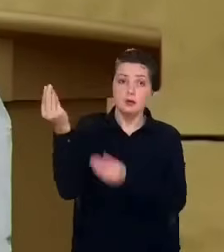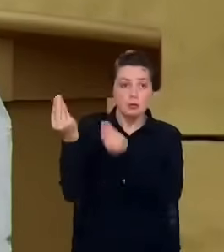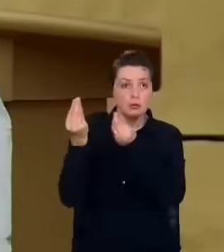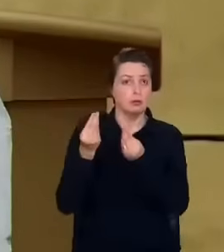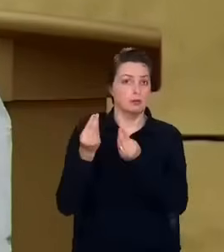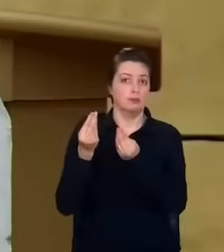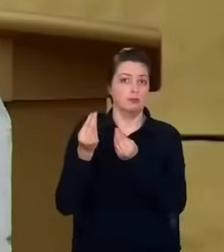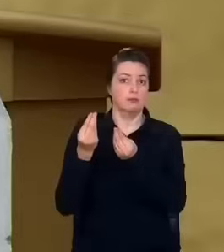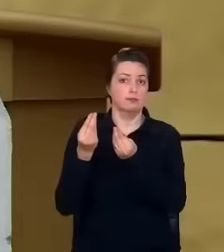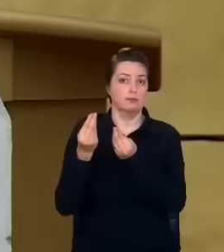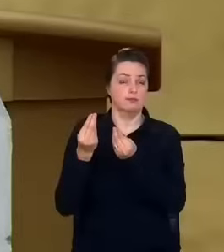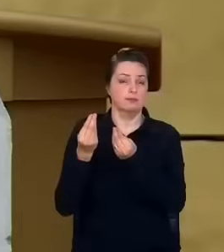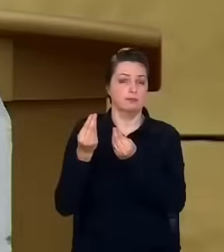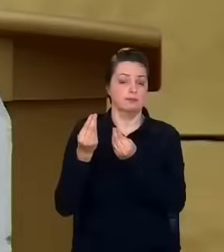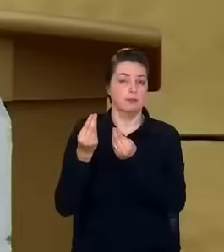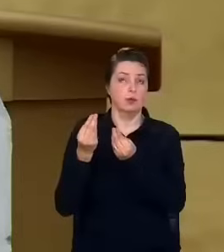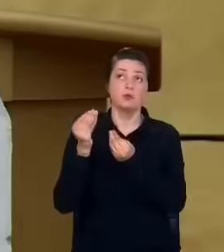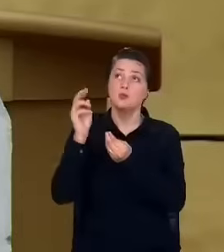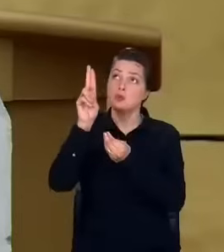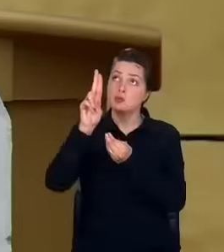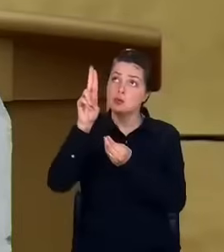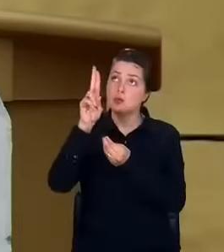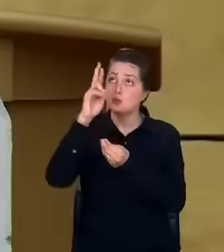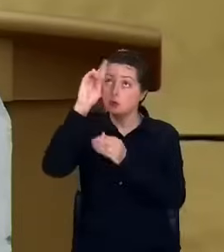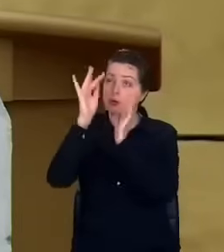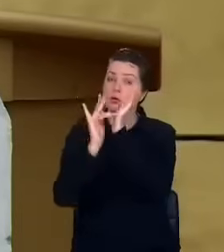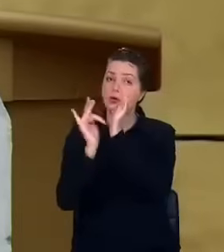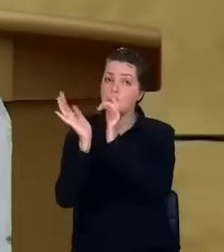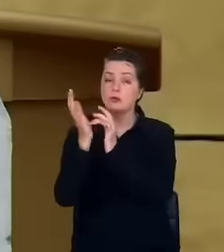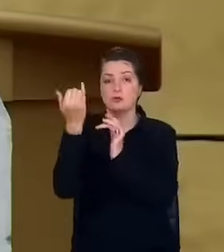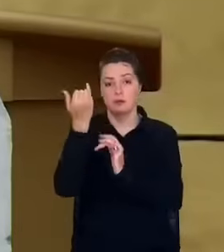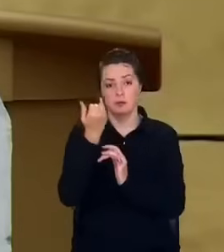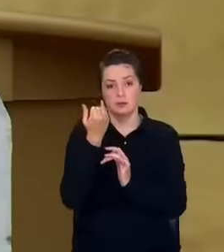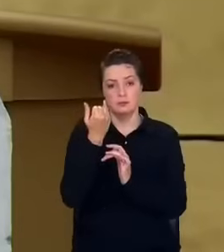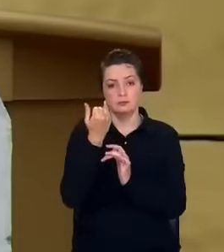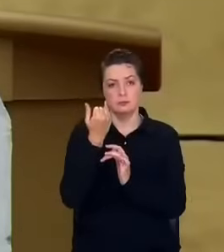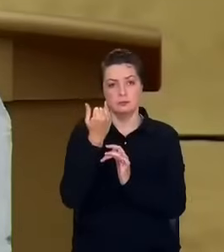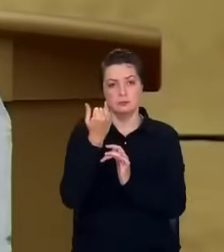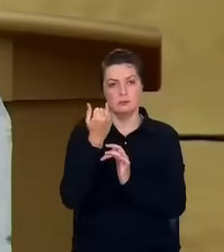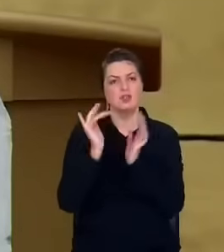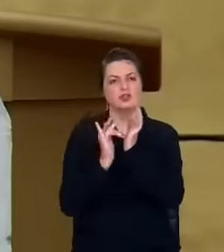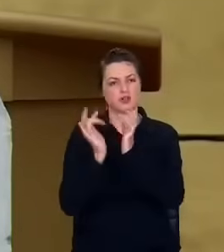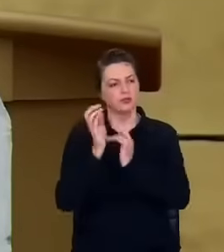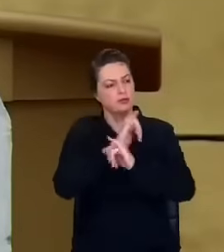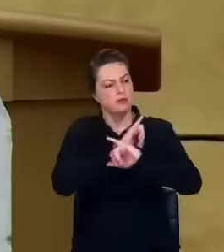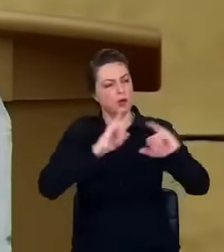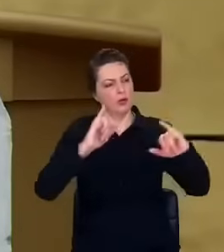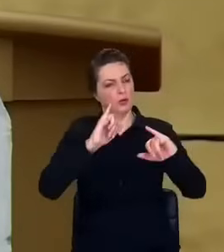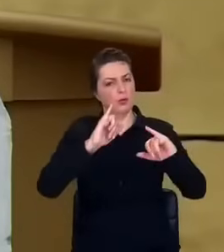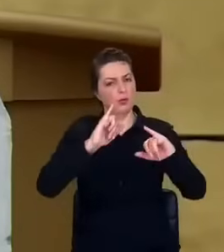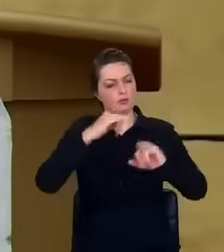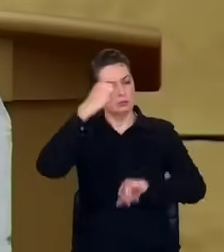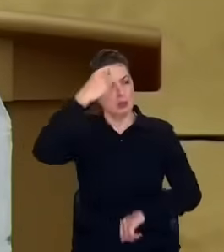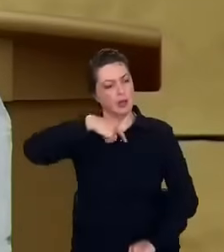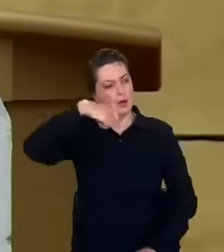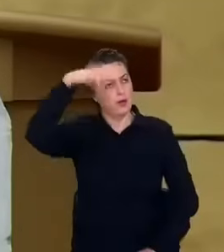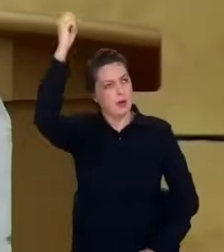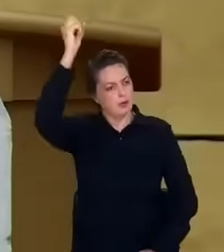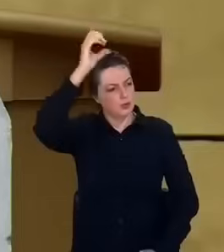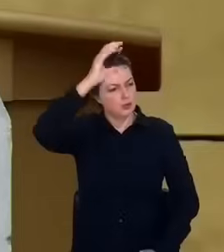pessoa do seu Santo Filho Jesus. Eu sou a luz do mundo.